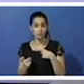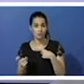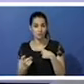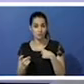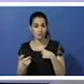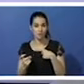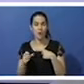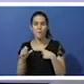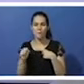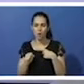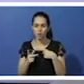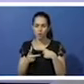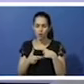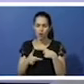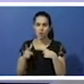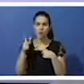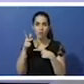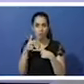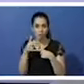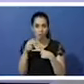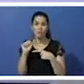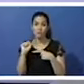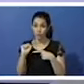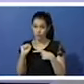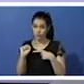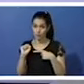esse 2x de cima com esse 2x de baixo.